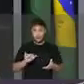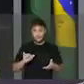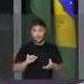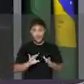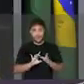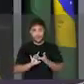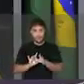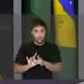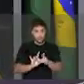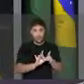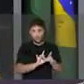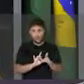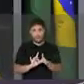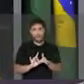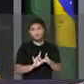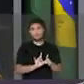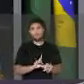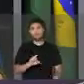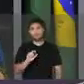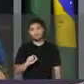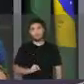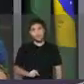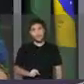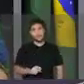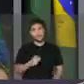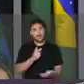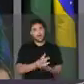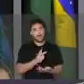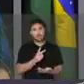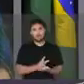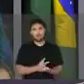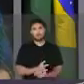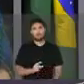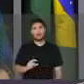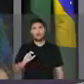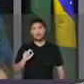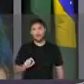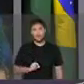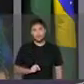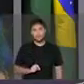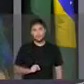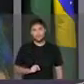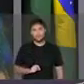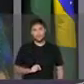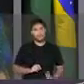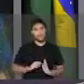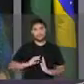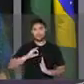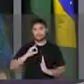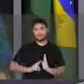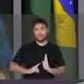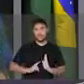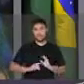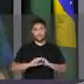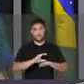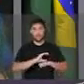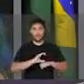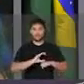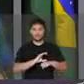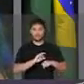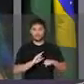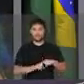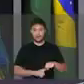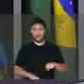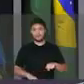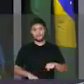unirmos para que possamos preservar algo que é uma prerrogativa constitucional. E quando se fala